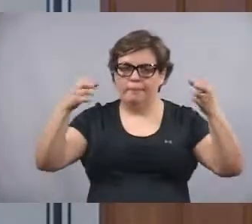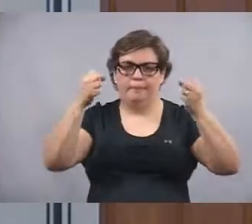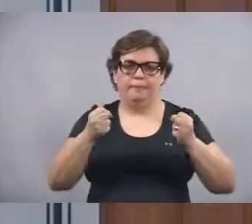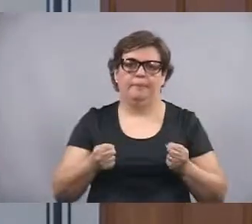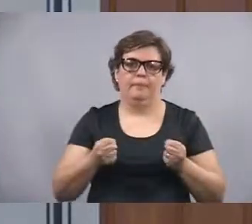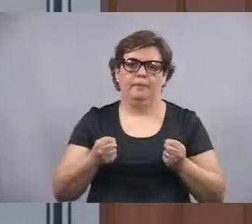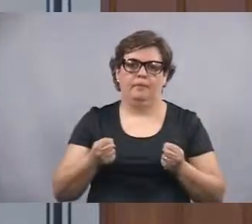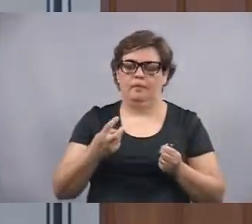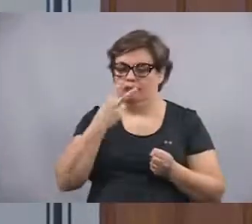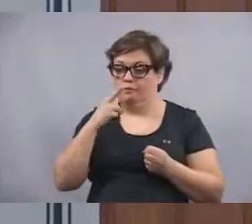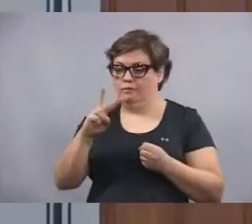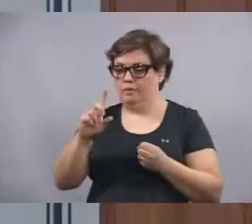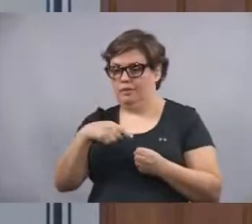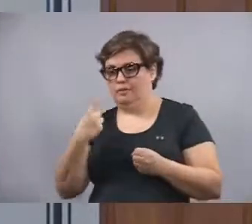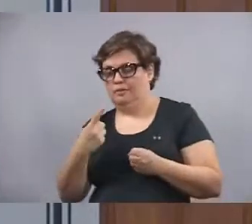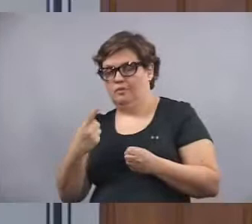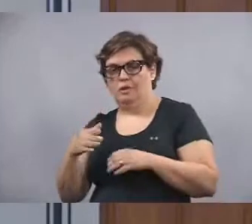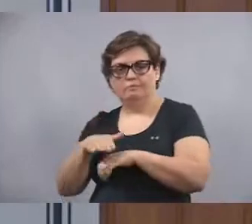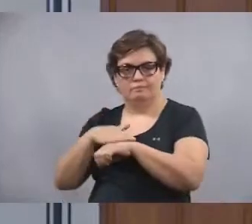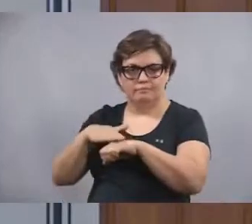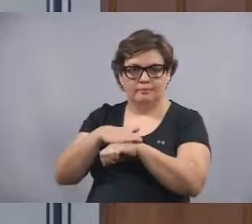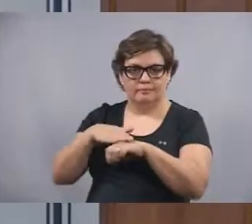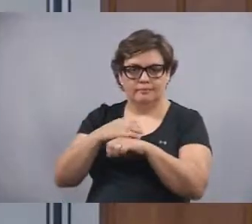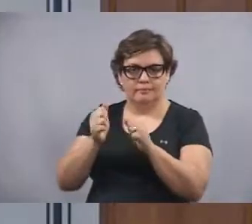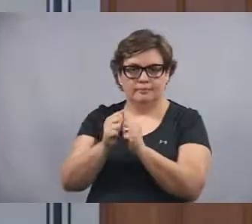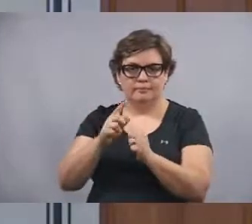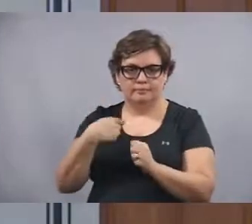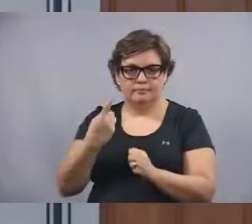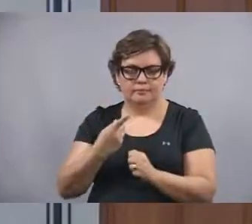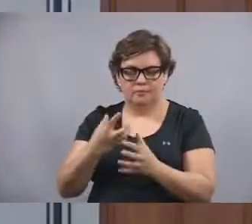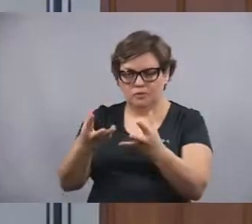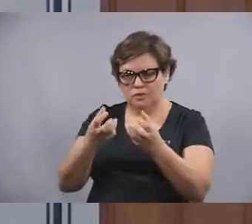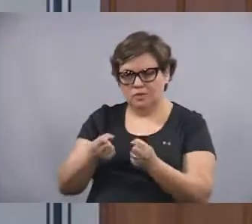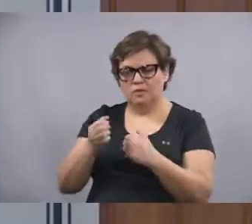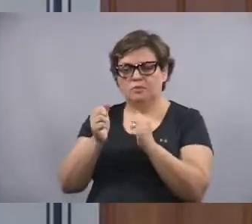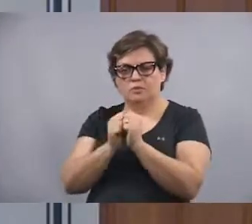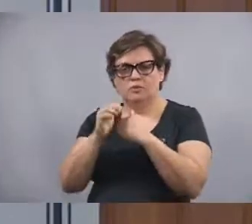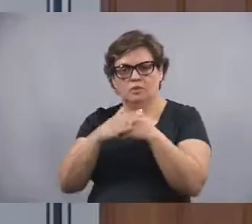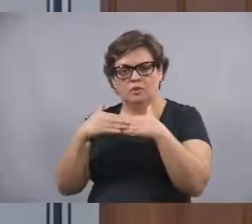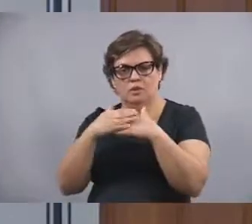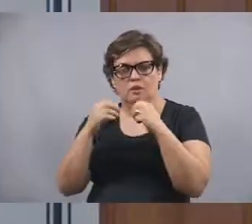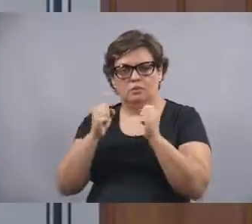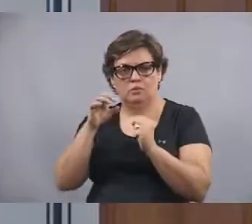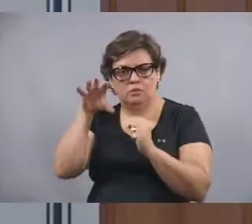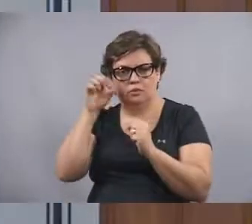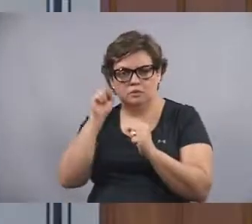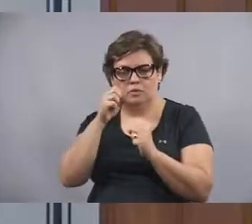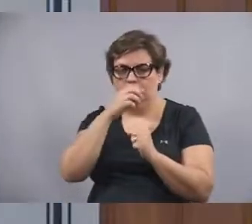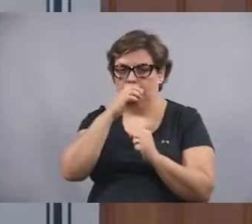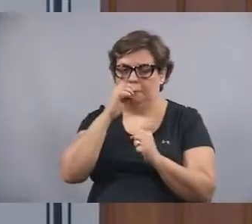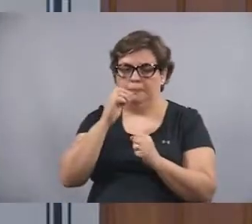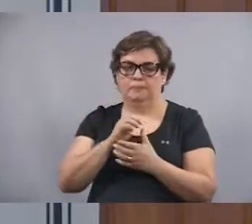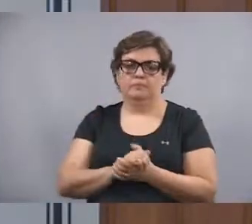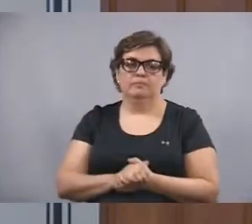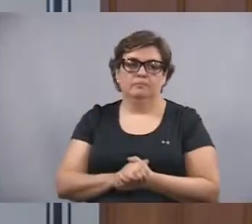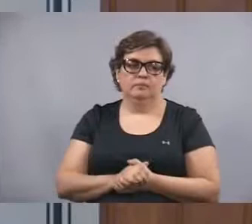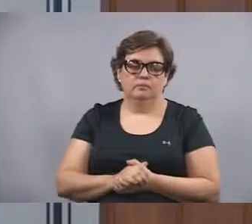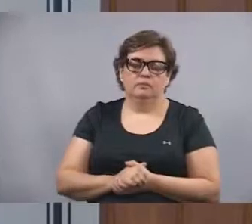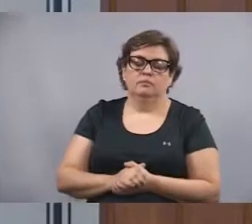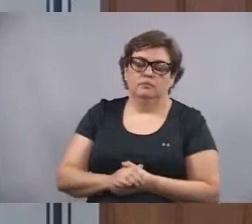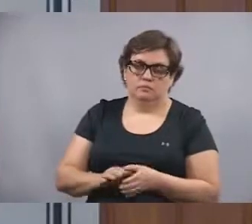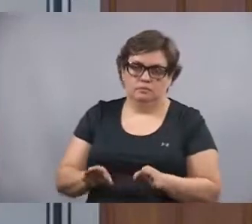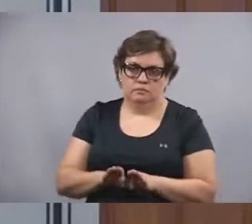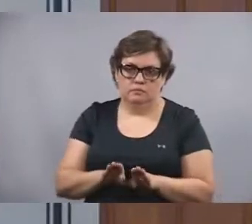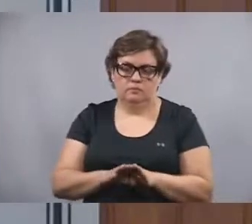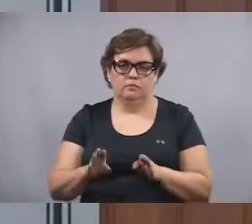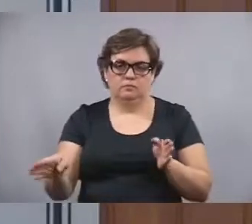puderam passar por ali e a gente receber com o maior carinho de poder ouvi-los as reclamações. Passaram também